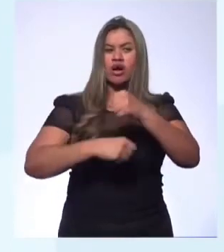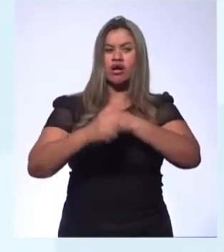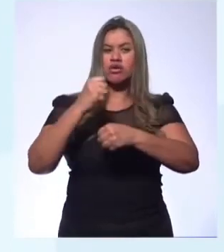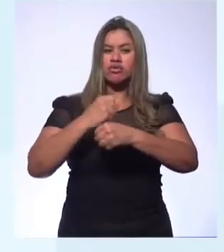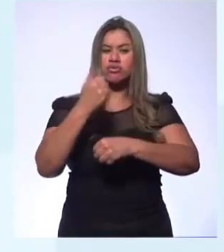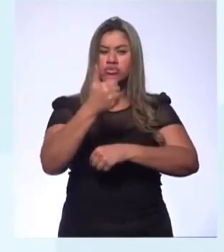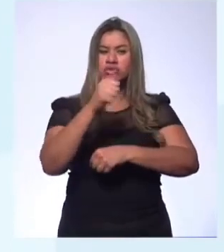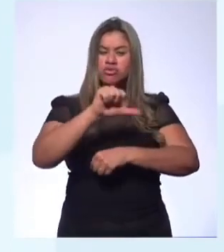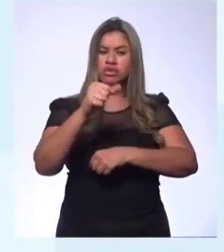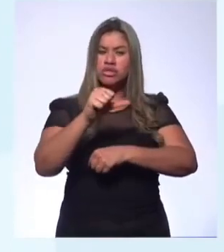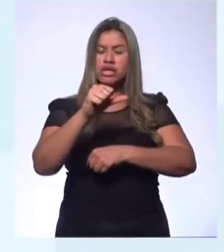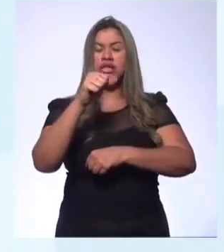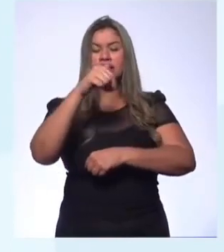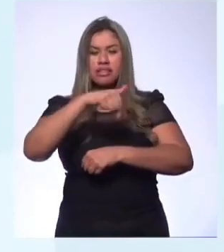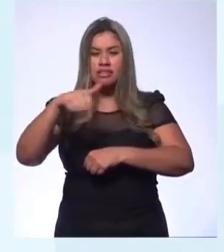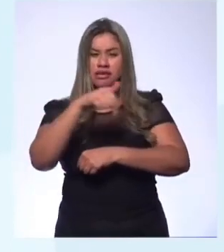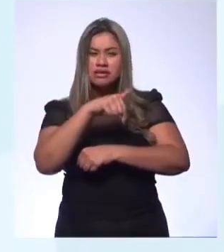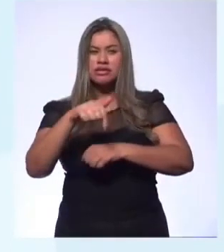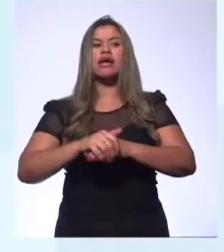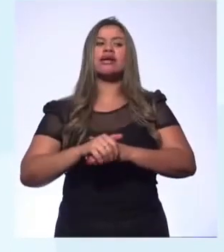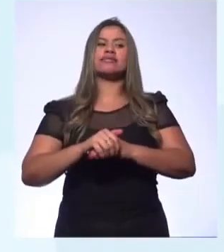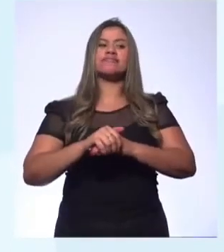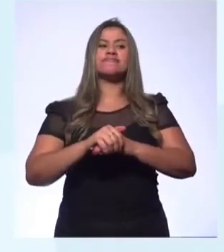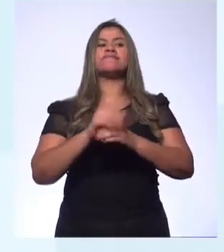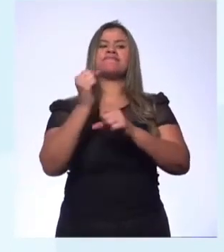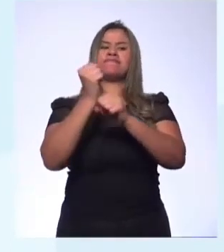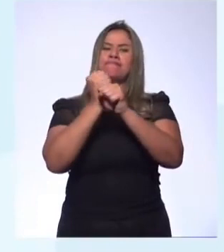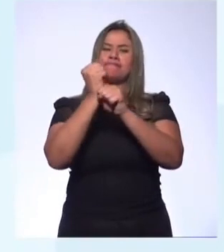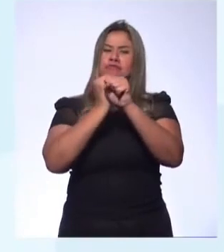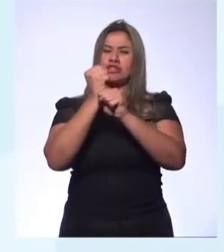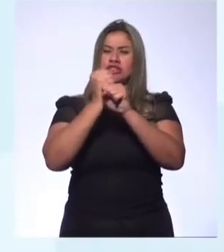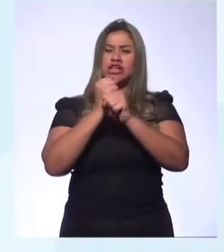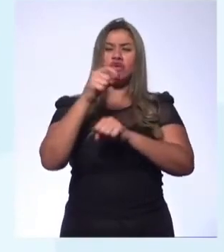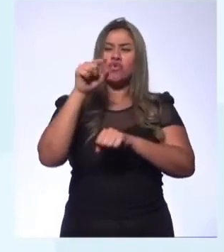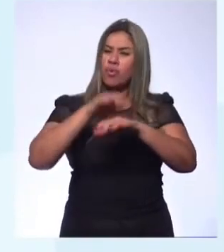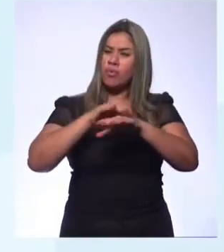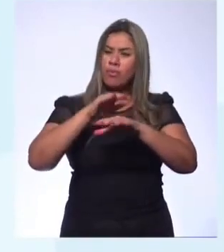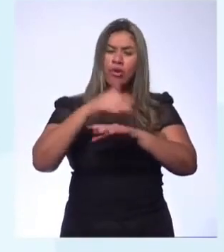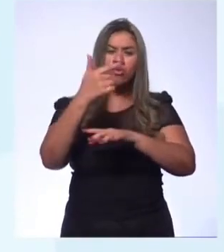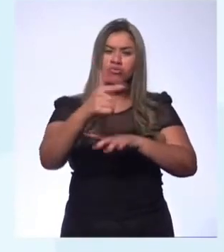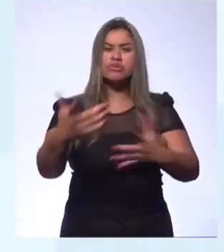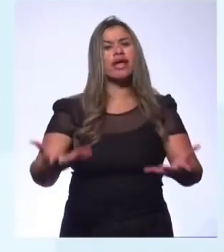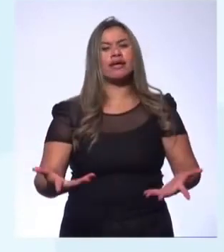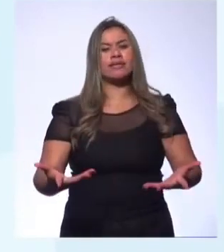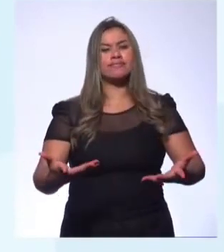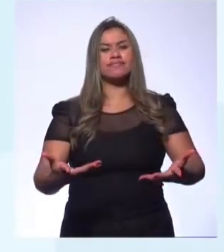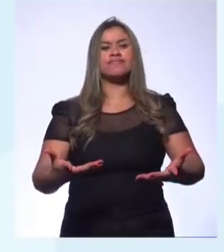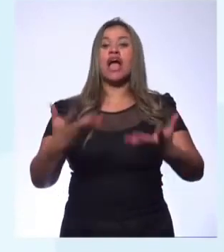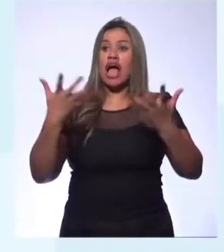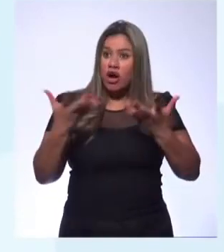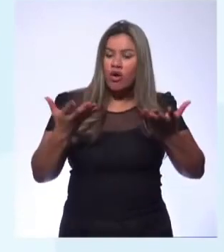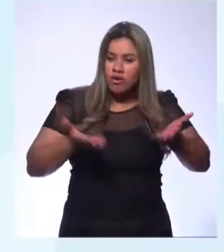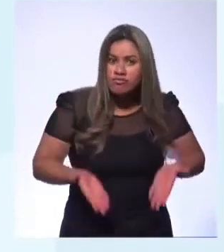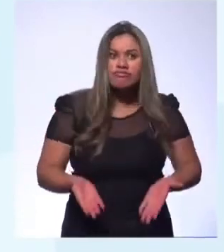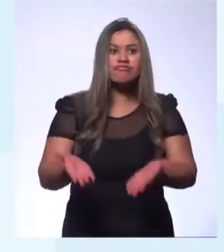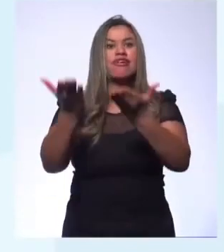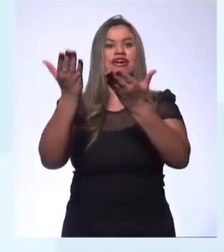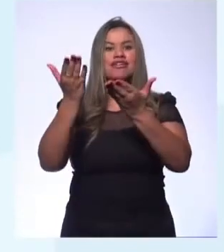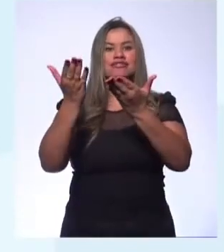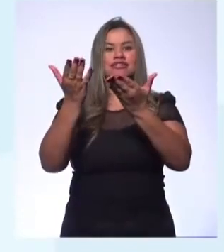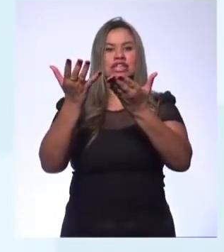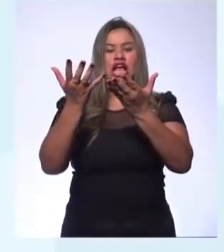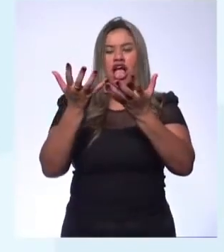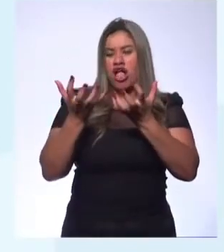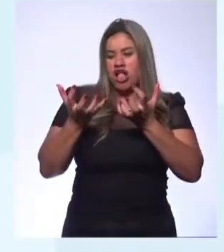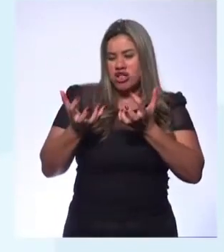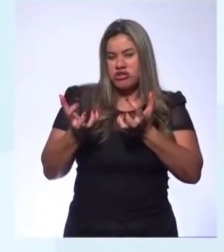1877. Há bom número de anos que não pões em prática o teu valor. Vai agora e tira